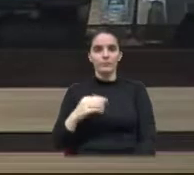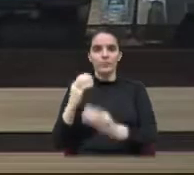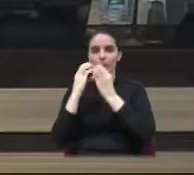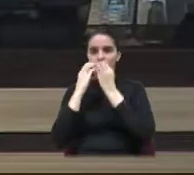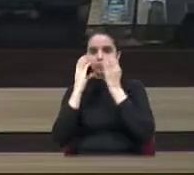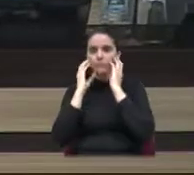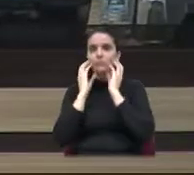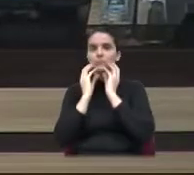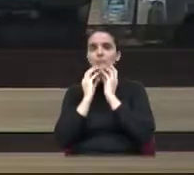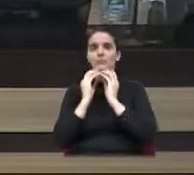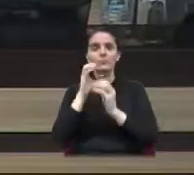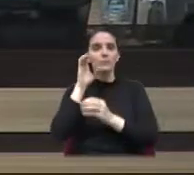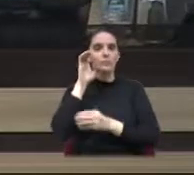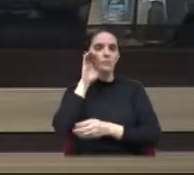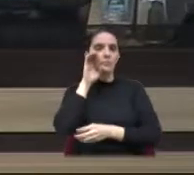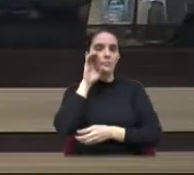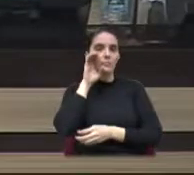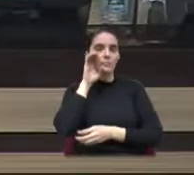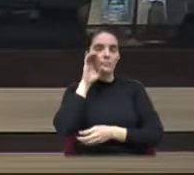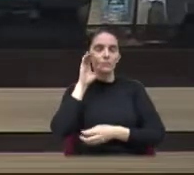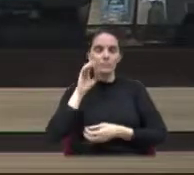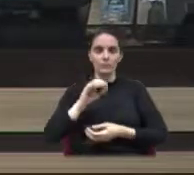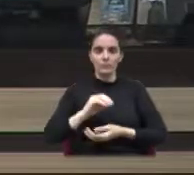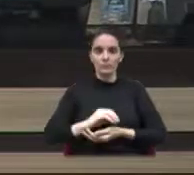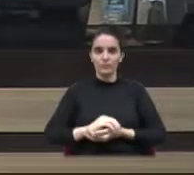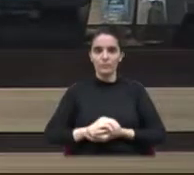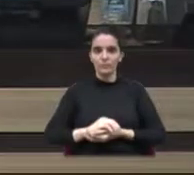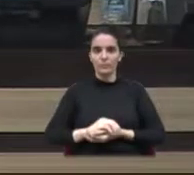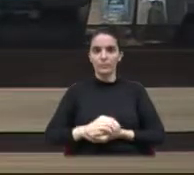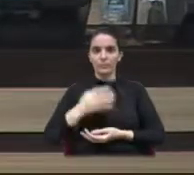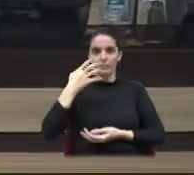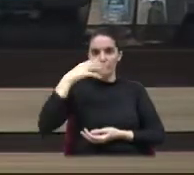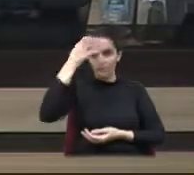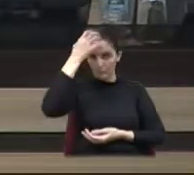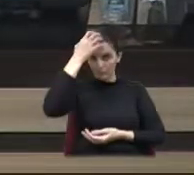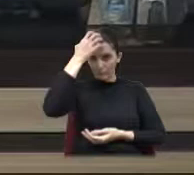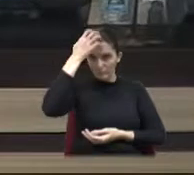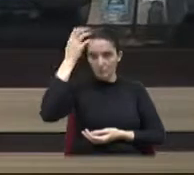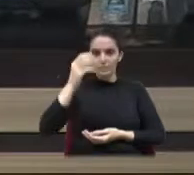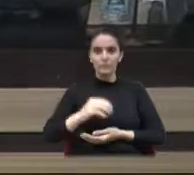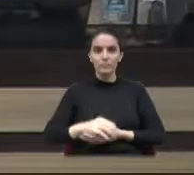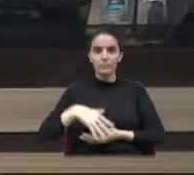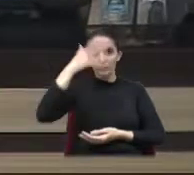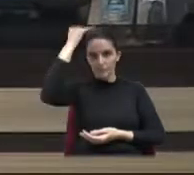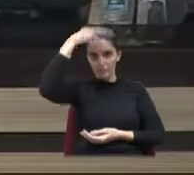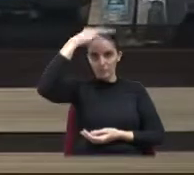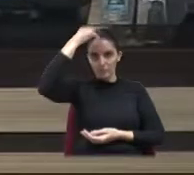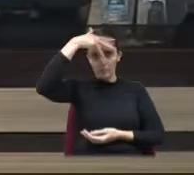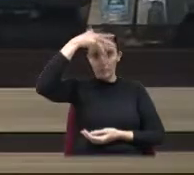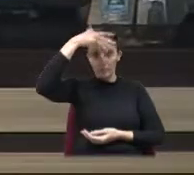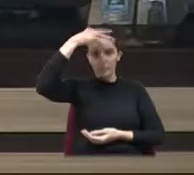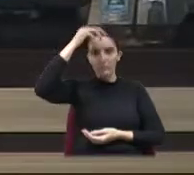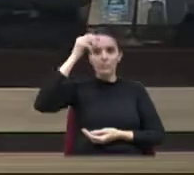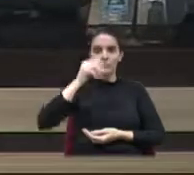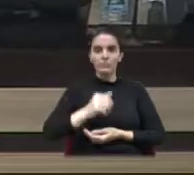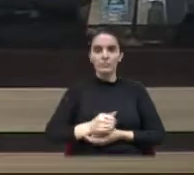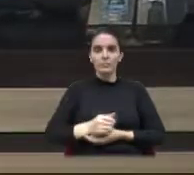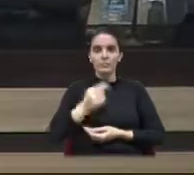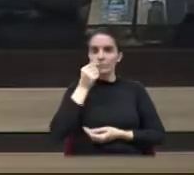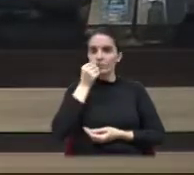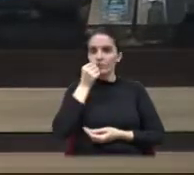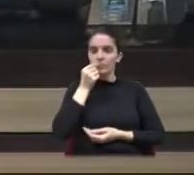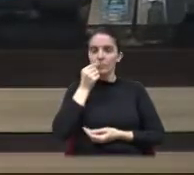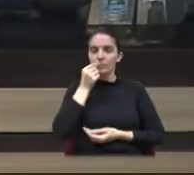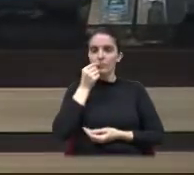Aparecido da Silva, Constância Berbert Dutra, Darcy de Souza, Érica Cristina Tanque Moia, Estevão